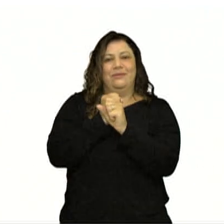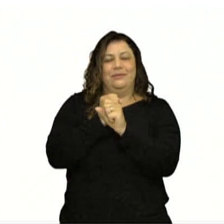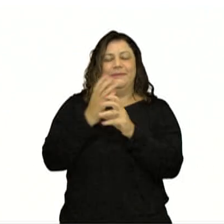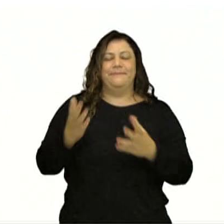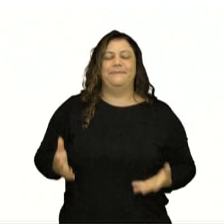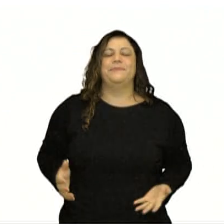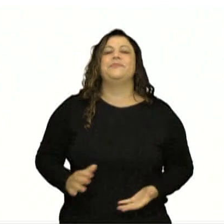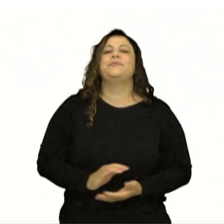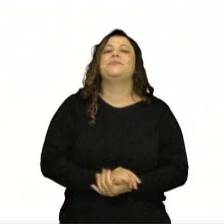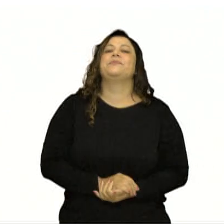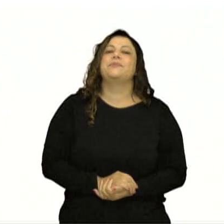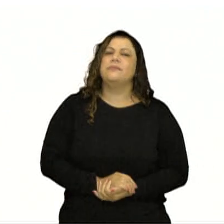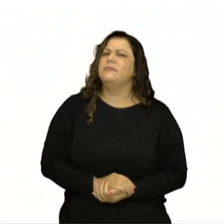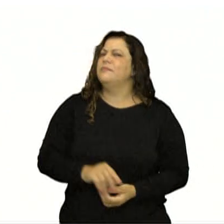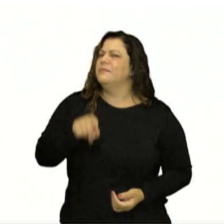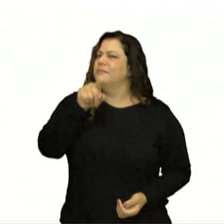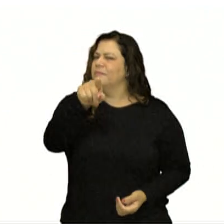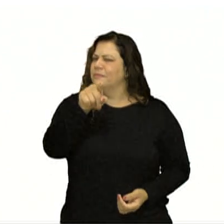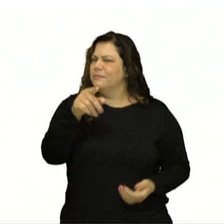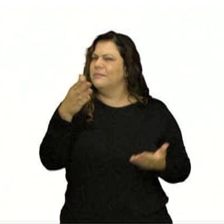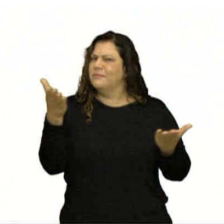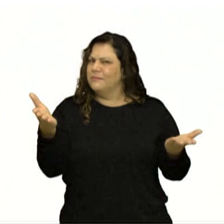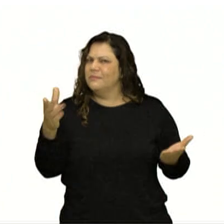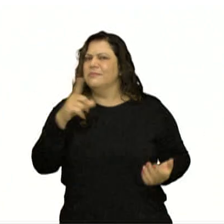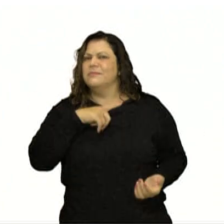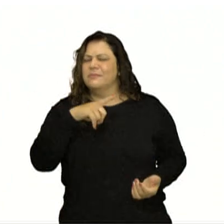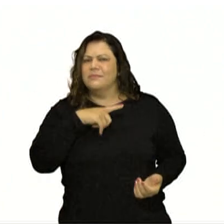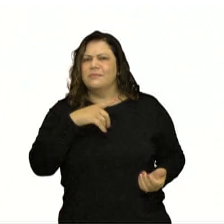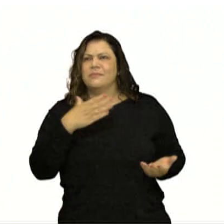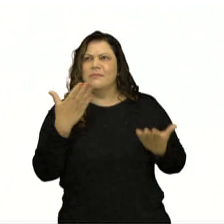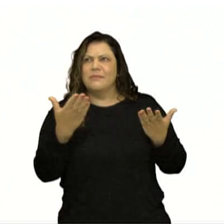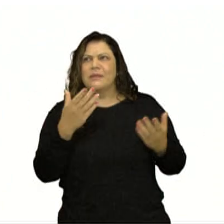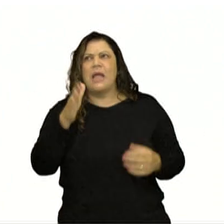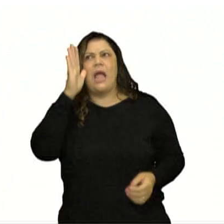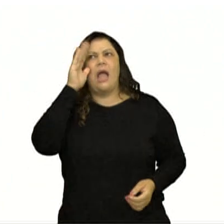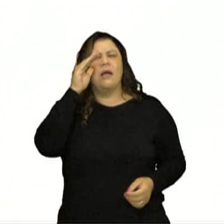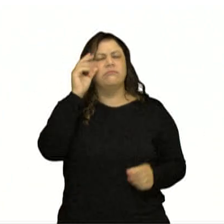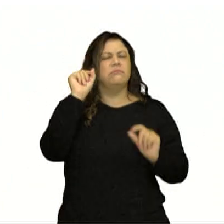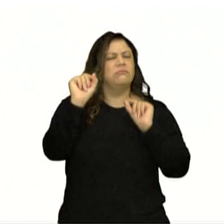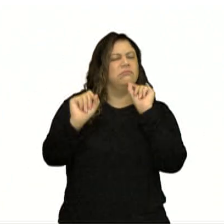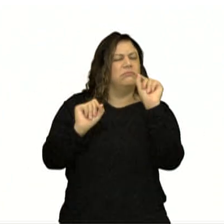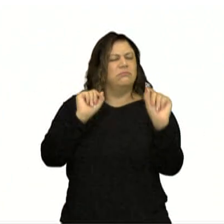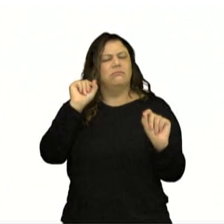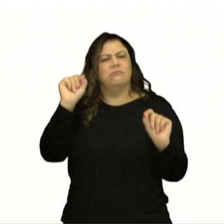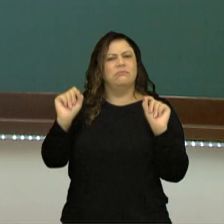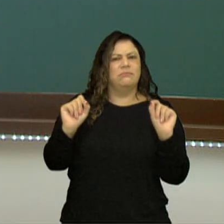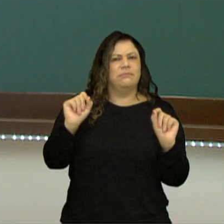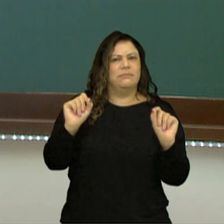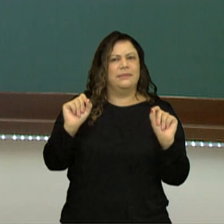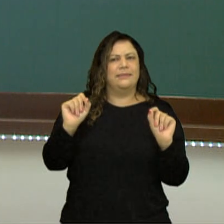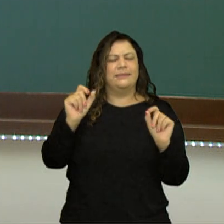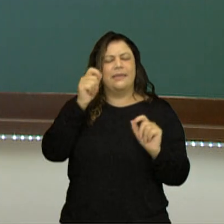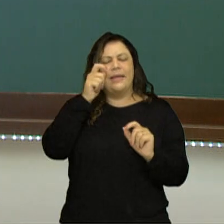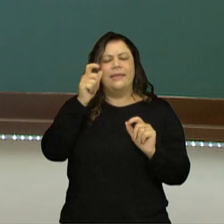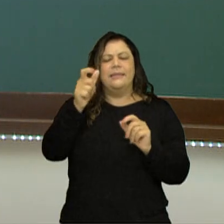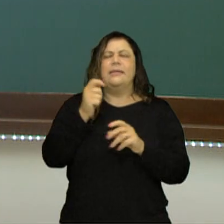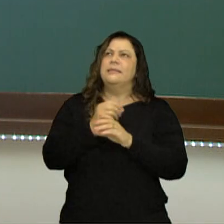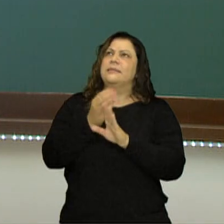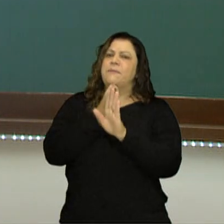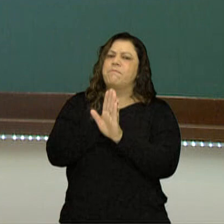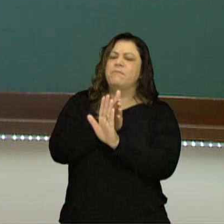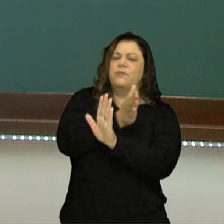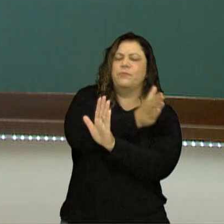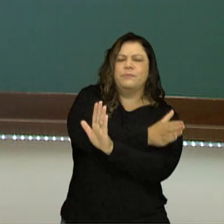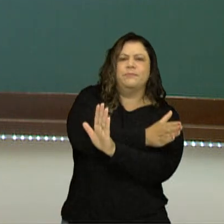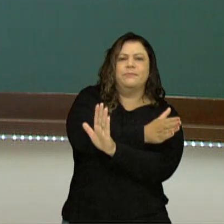externa. Será que você acharia interessante dar alguns passos atrás e voltar